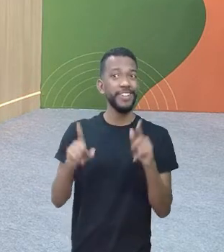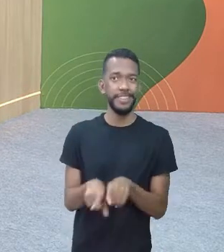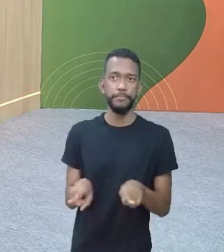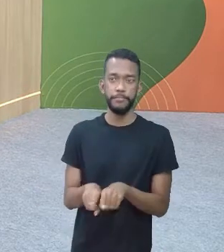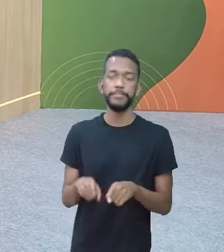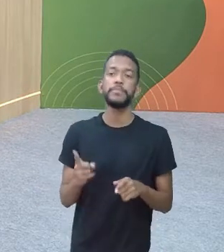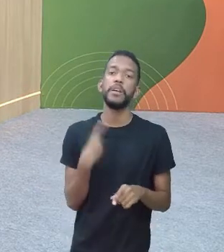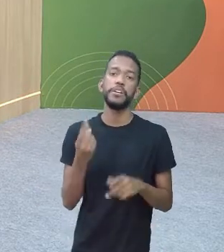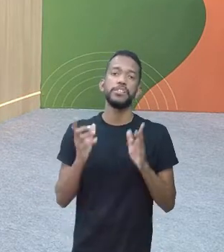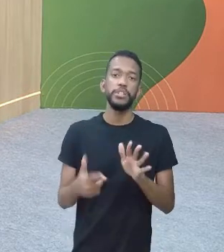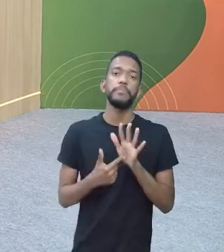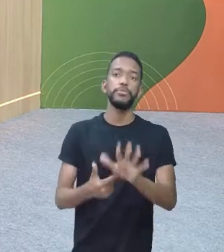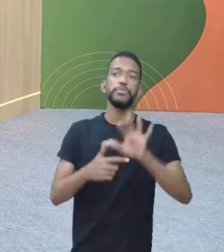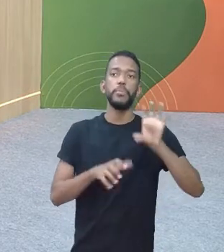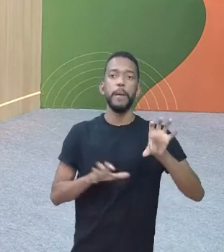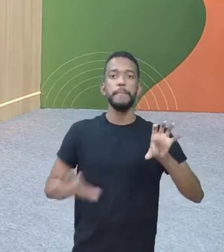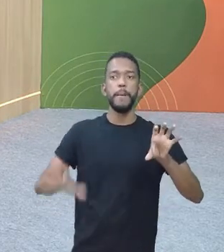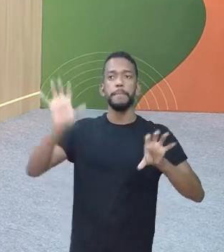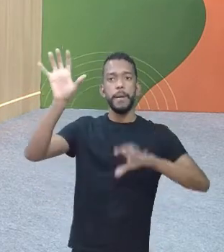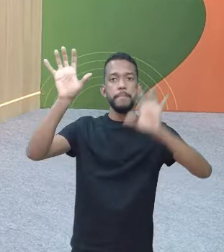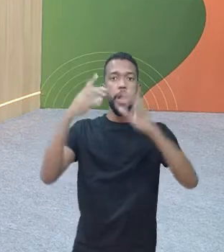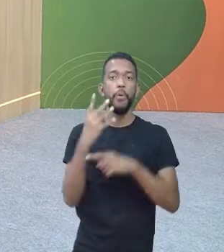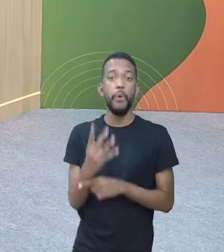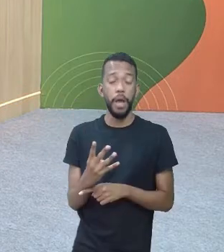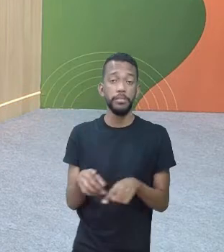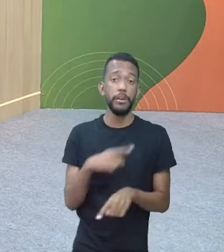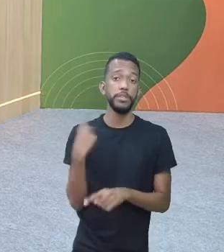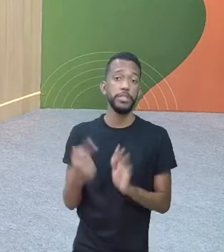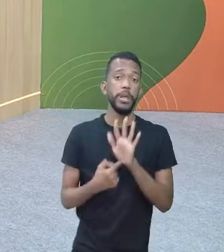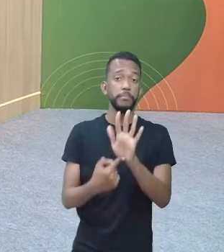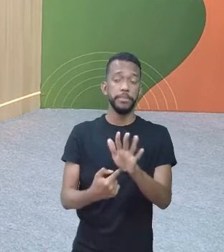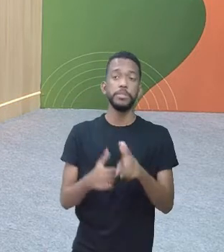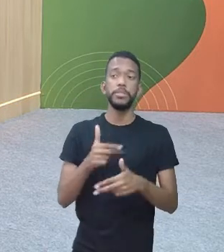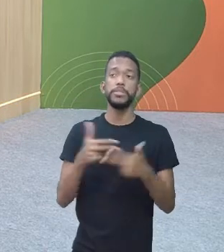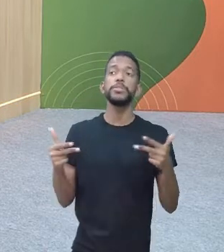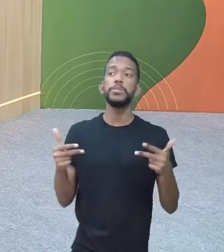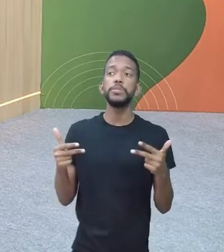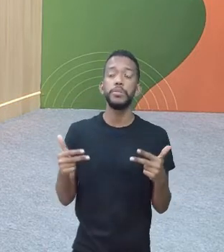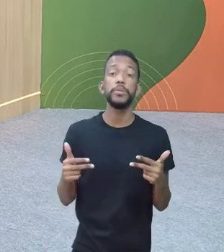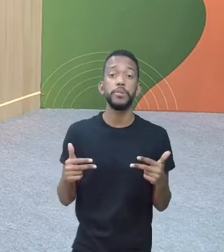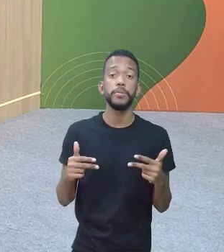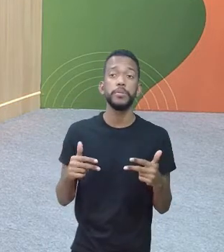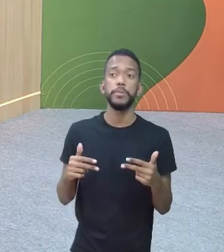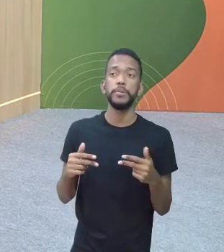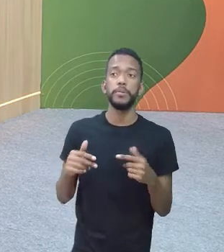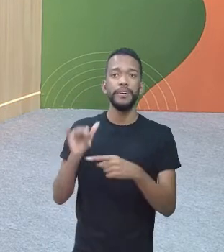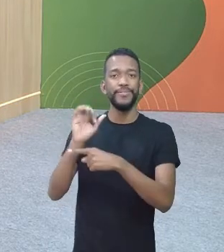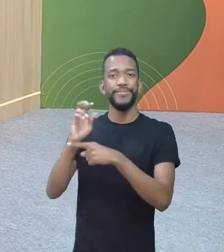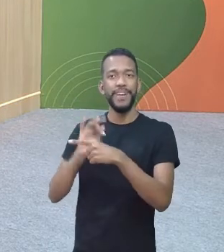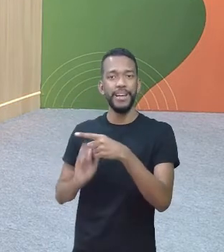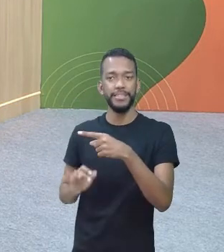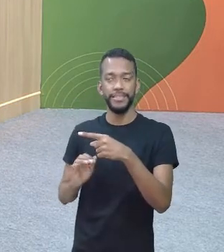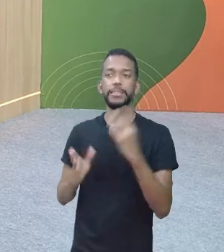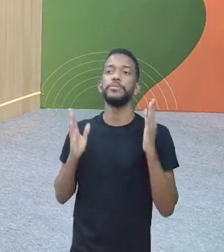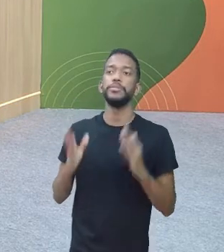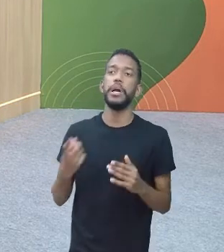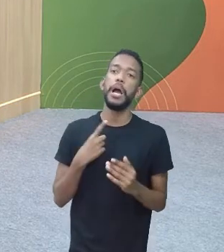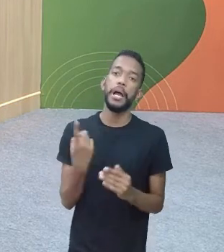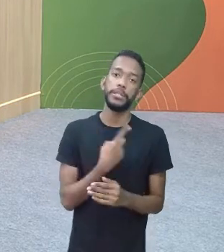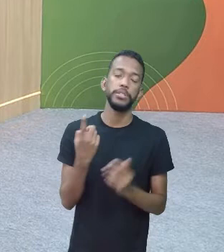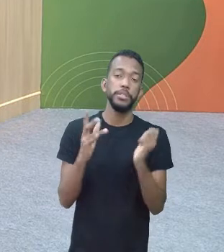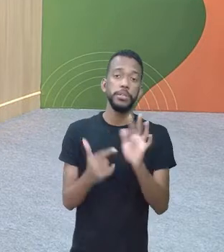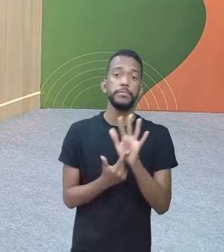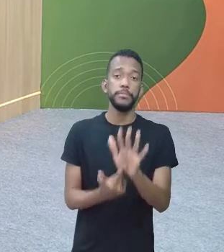expôs 4 maneiras de observar a representação de uma fração, e essa última aqui já dá essa noção de comparar,